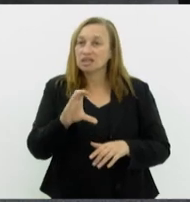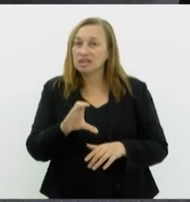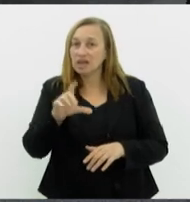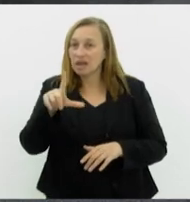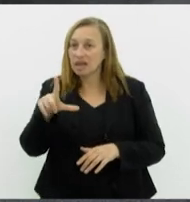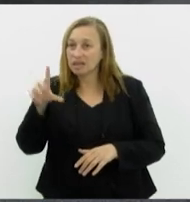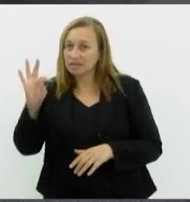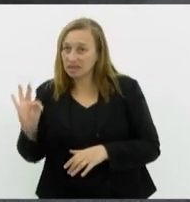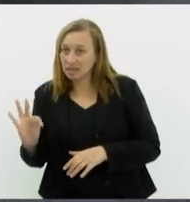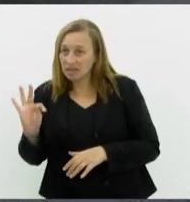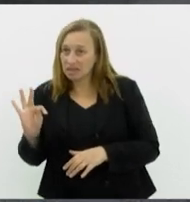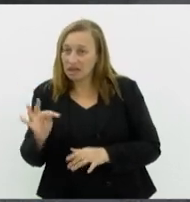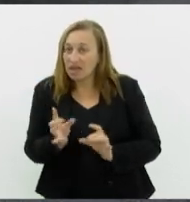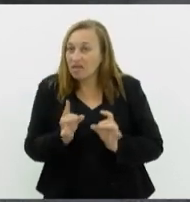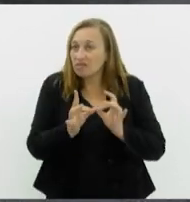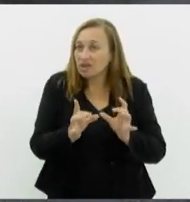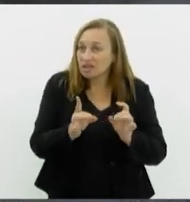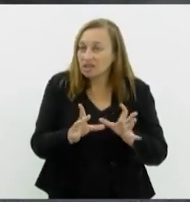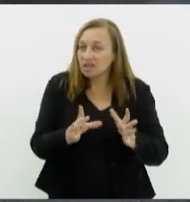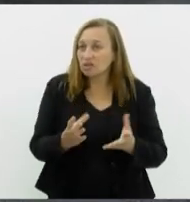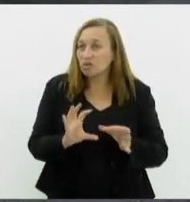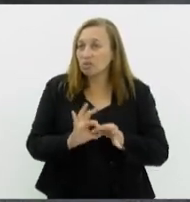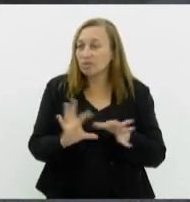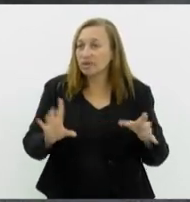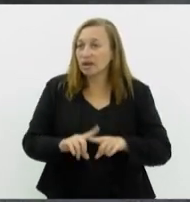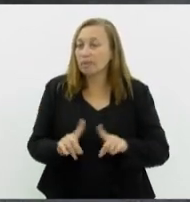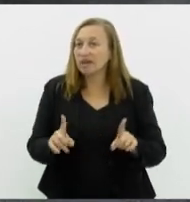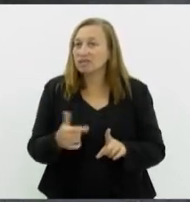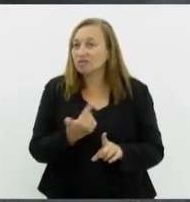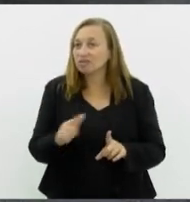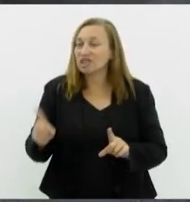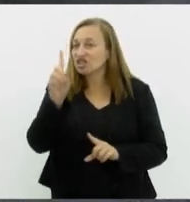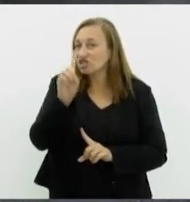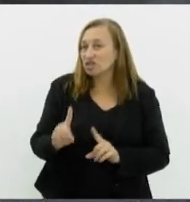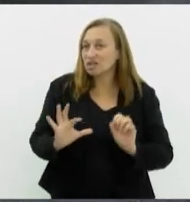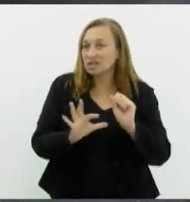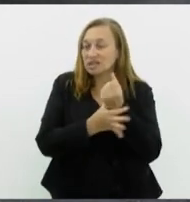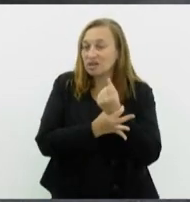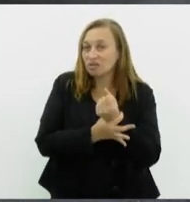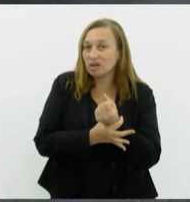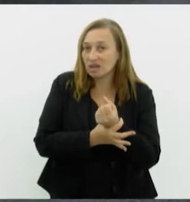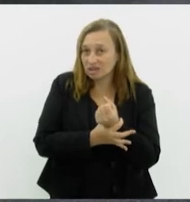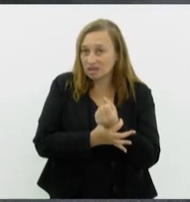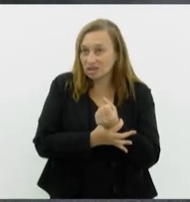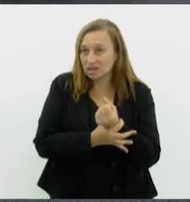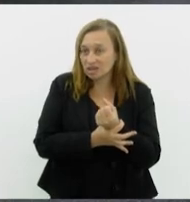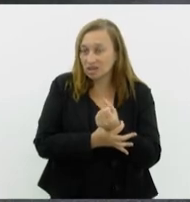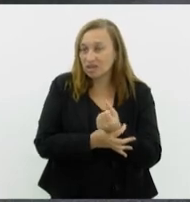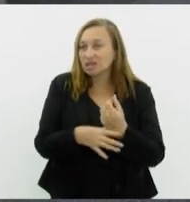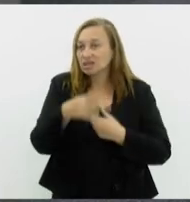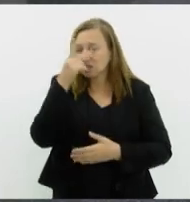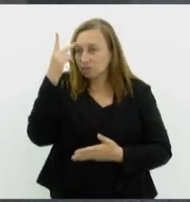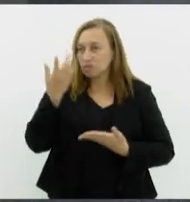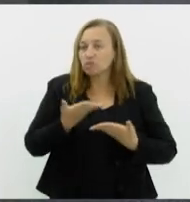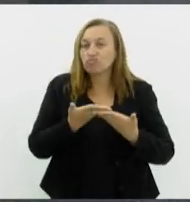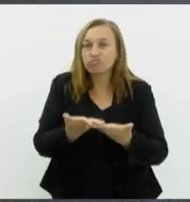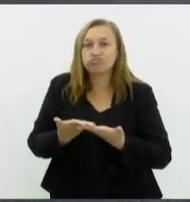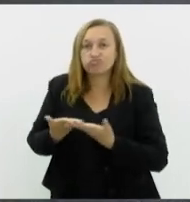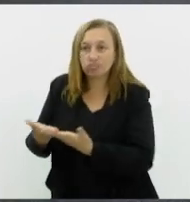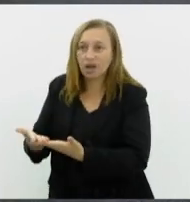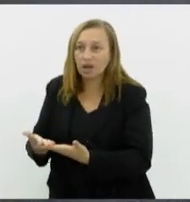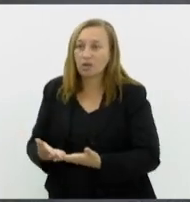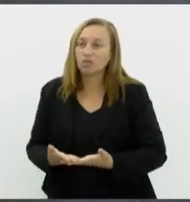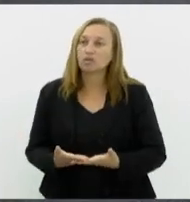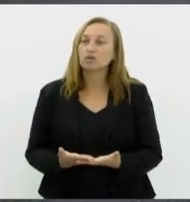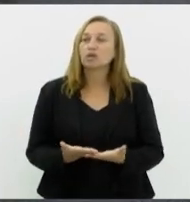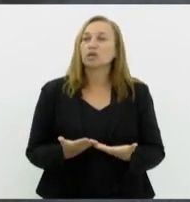é vendida como uma autonomia, mas não garante direitos e seguranças mínimas dos entregadores e entregadoras. E agora,